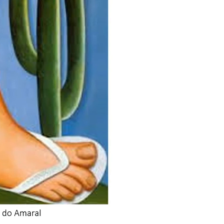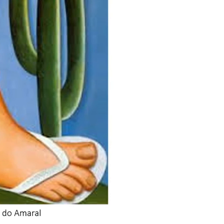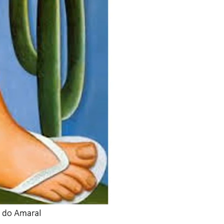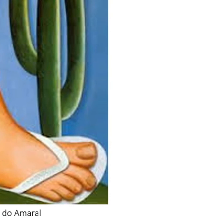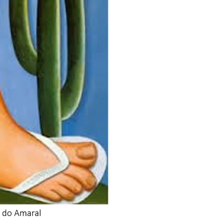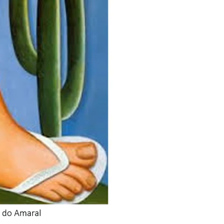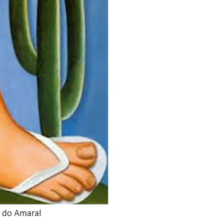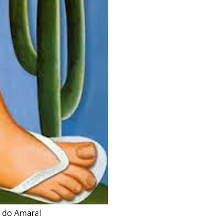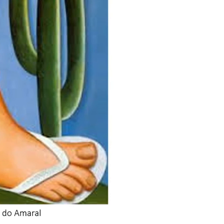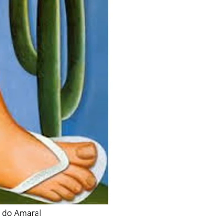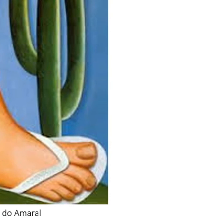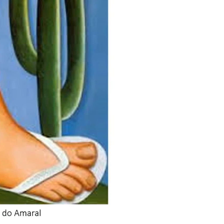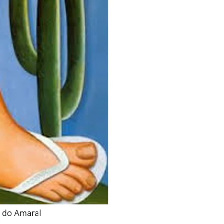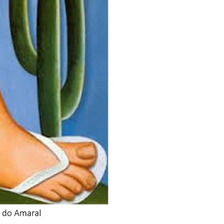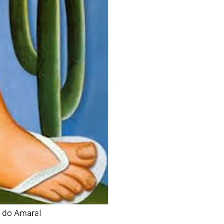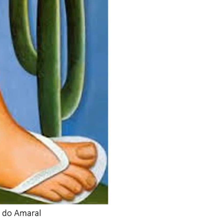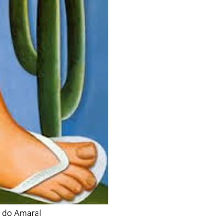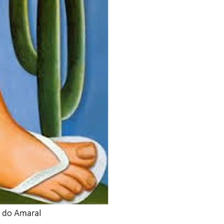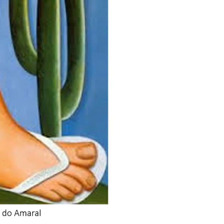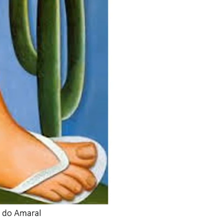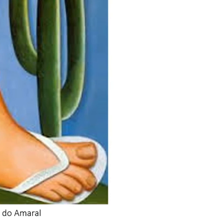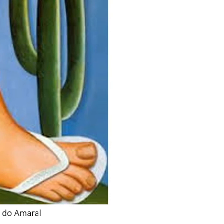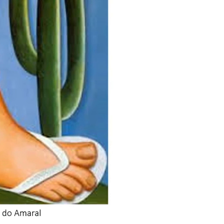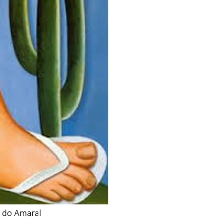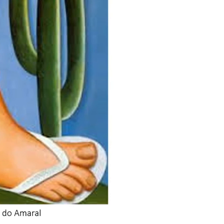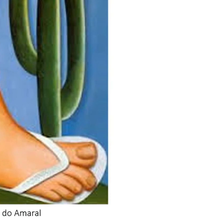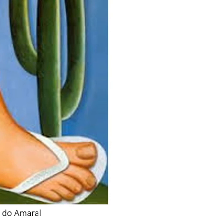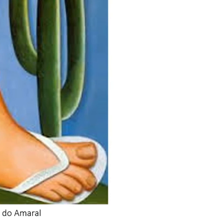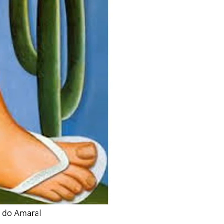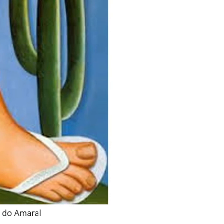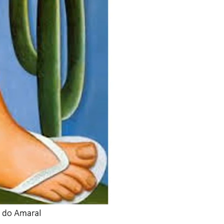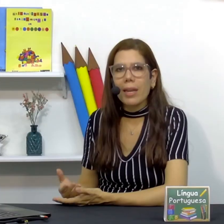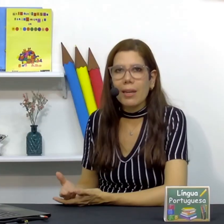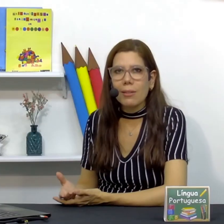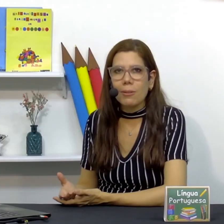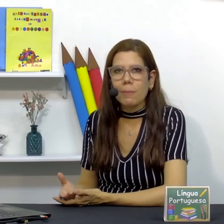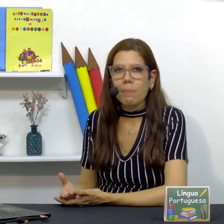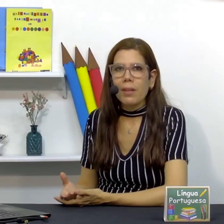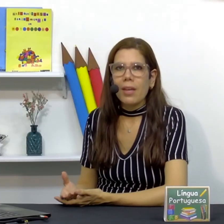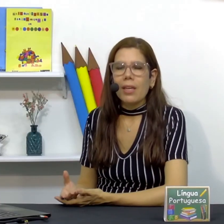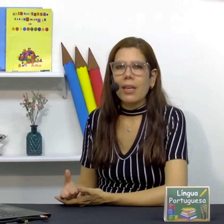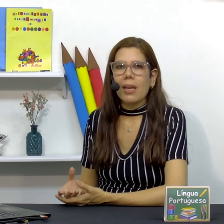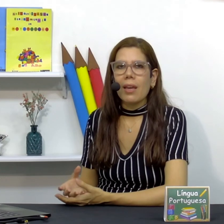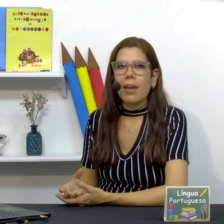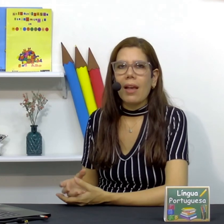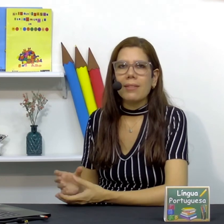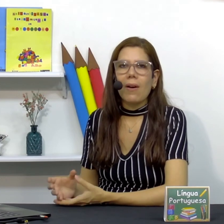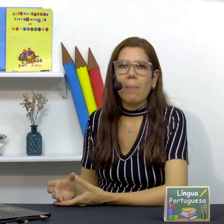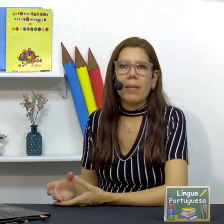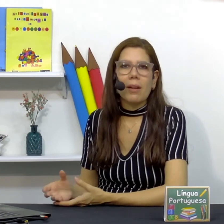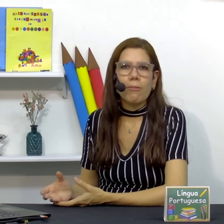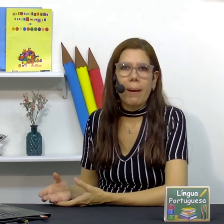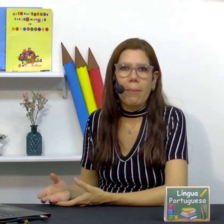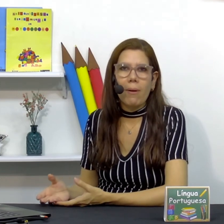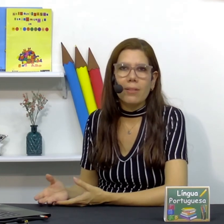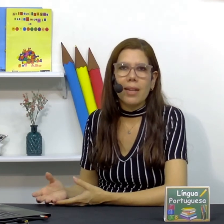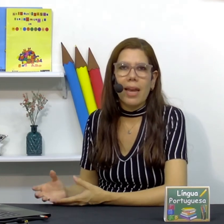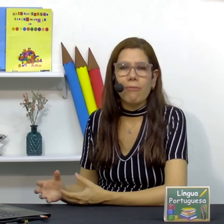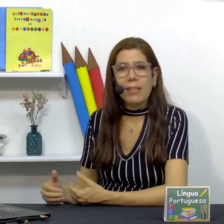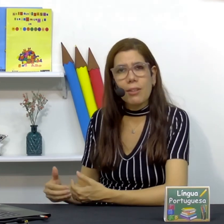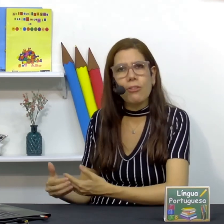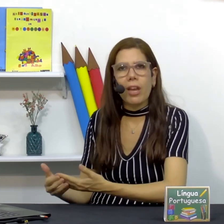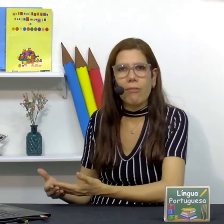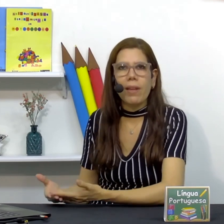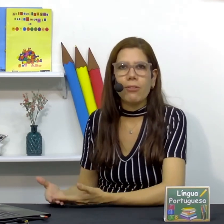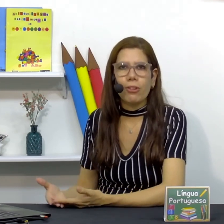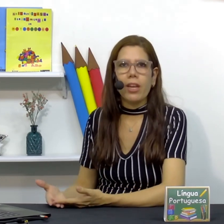usa pouco a cabeça, a criticidade. Então, por isso que essa obra é tão famosa, né,